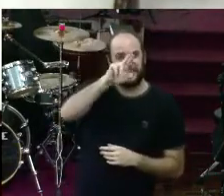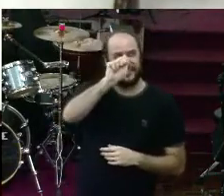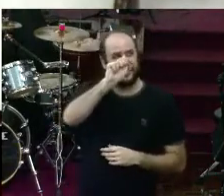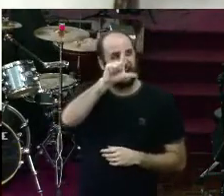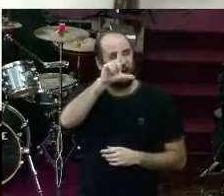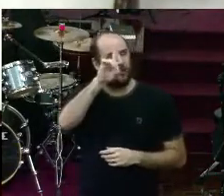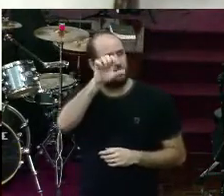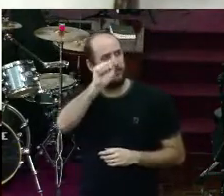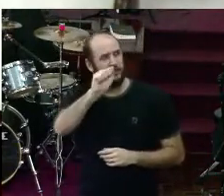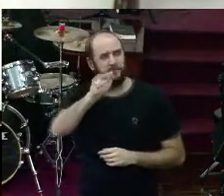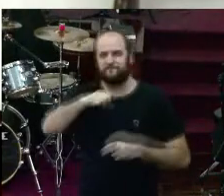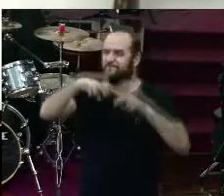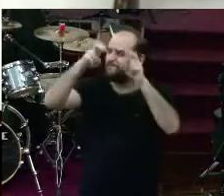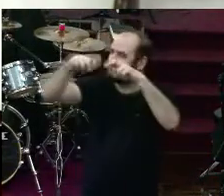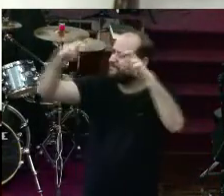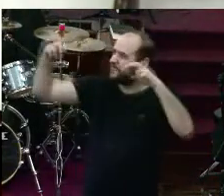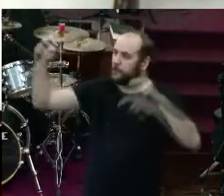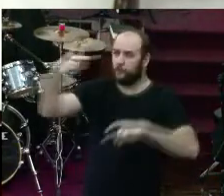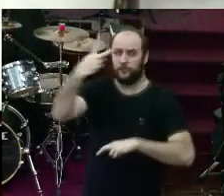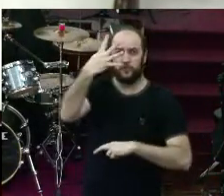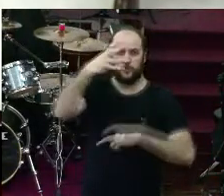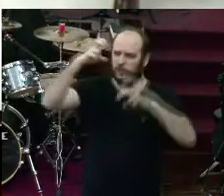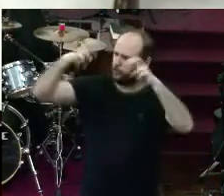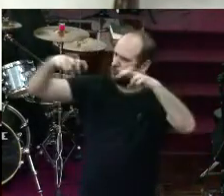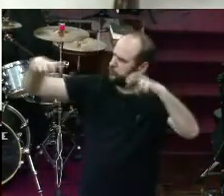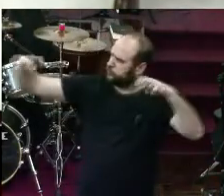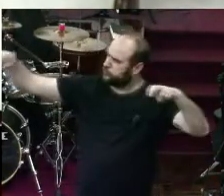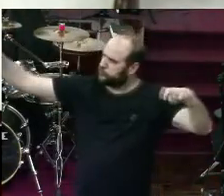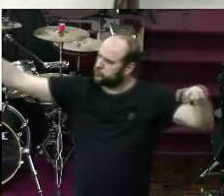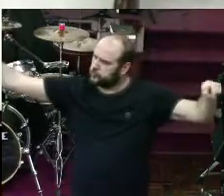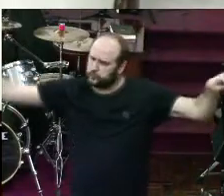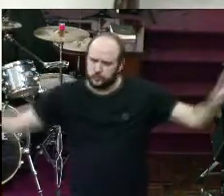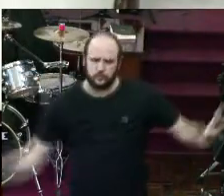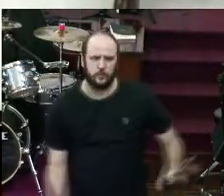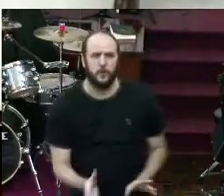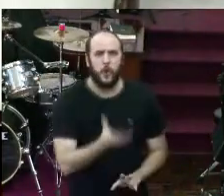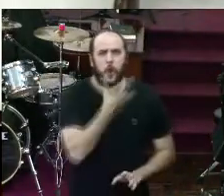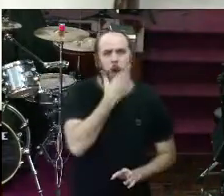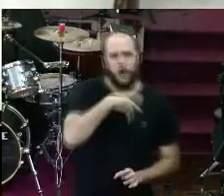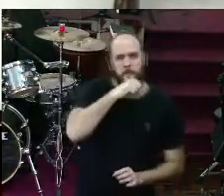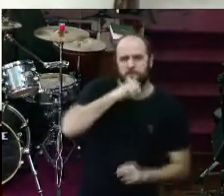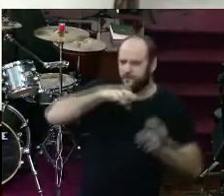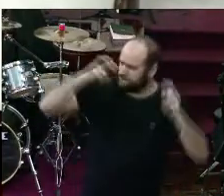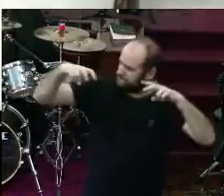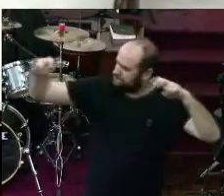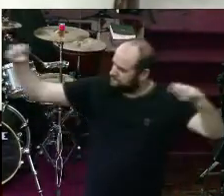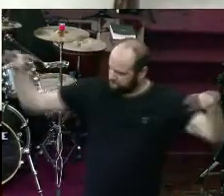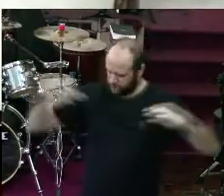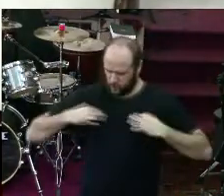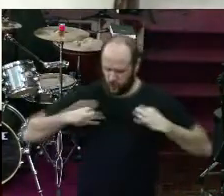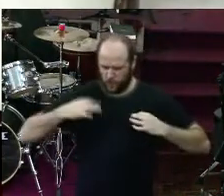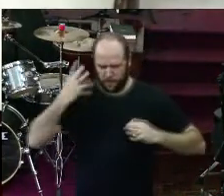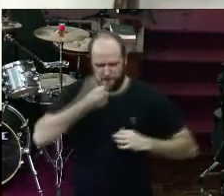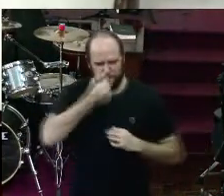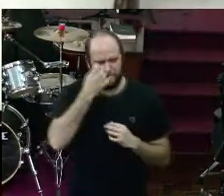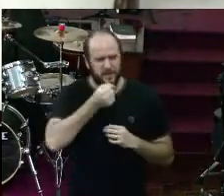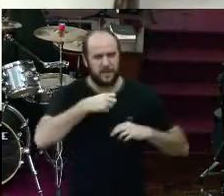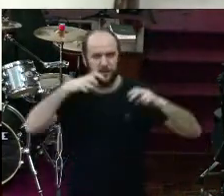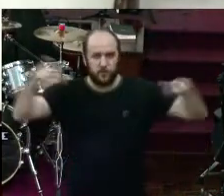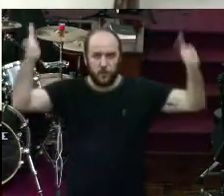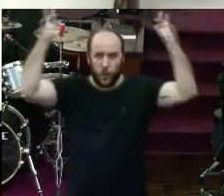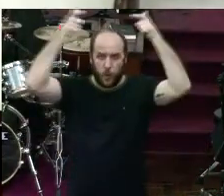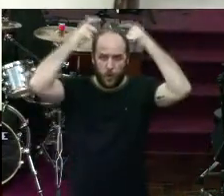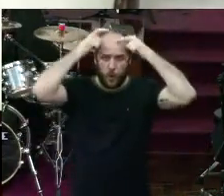também 24 tronos, e assentados neles 24 anciãos vestidos de branco, em cujas cabeças estão coroas de